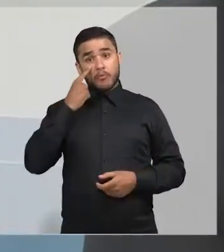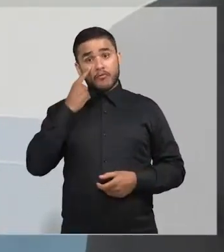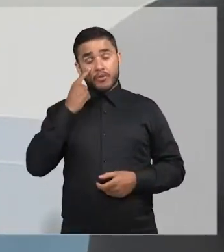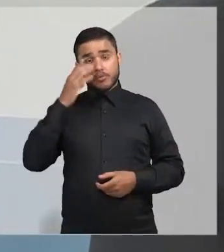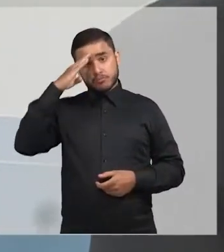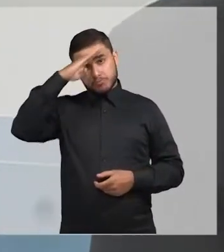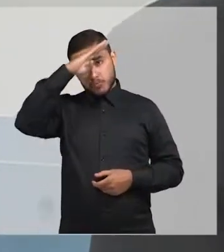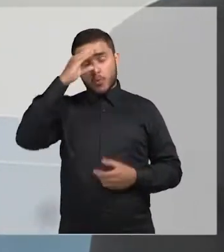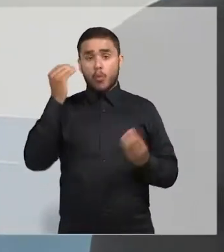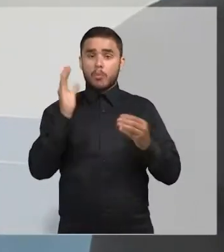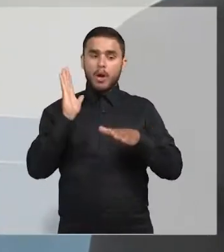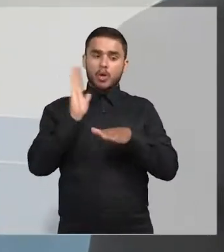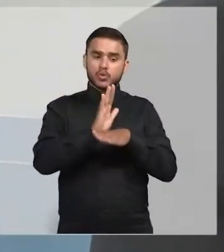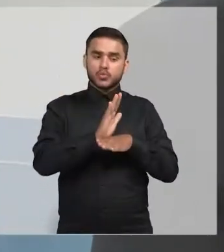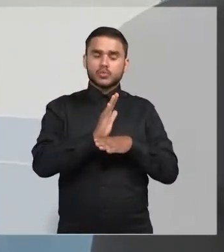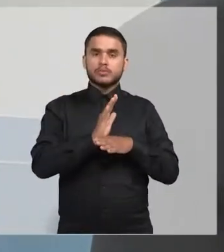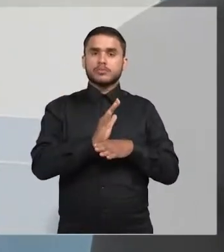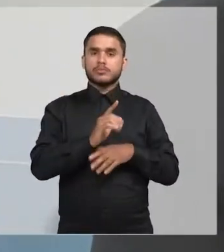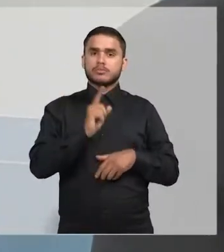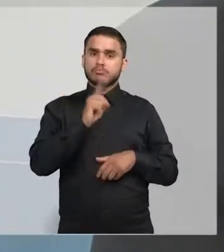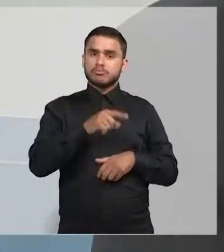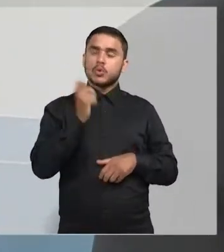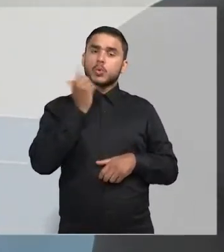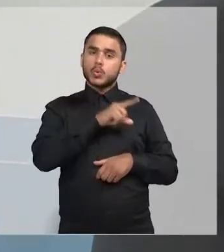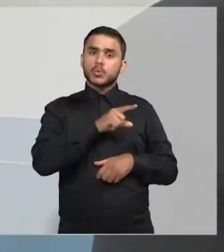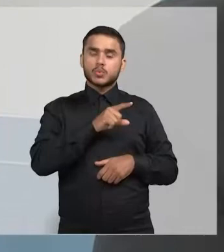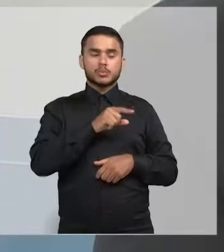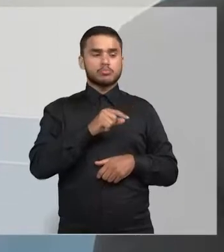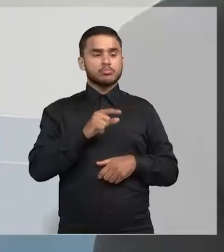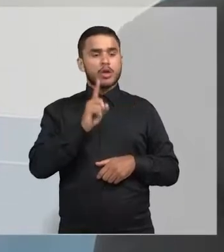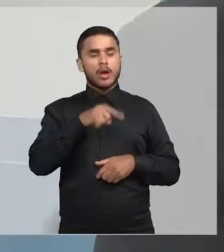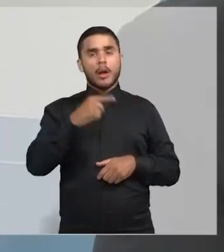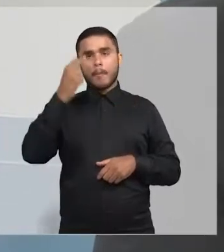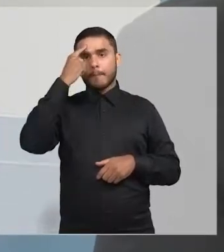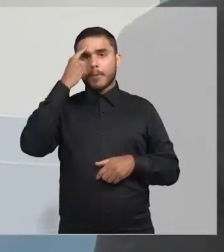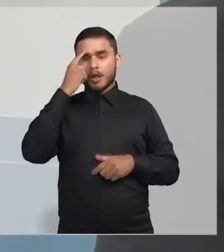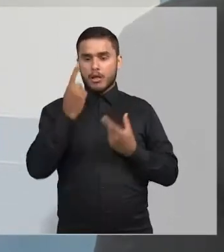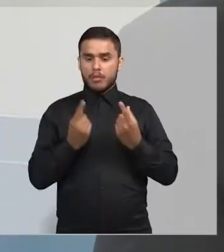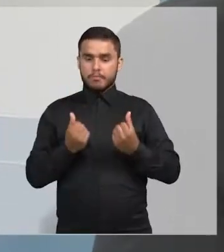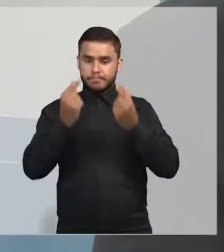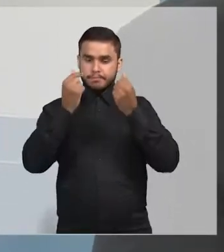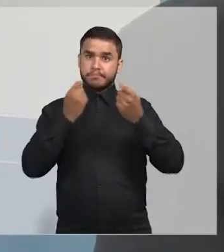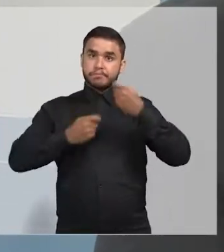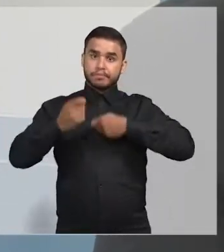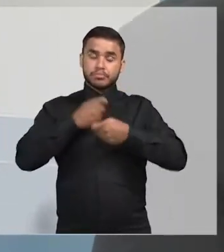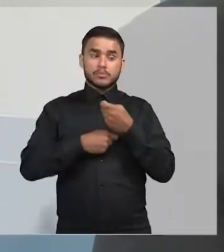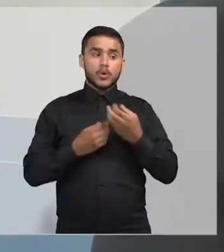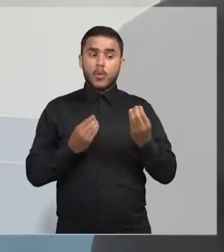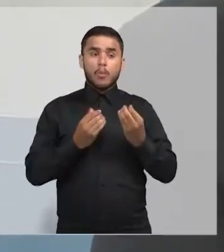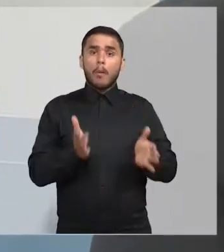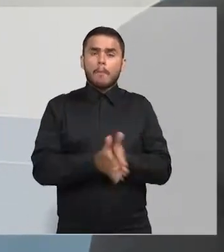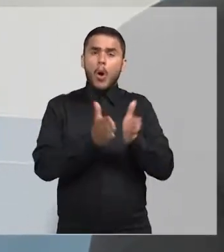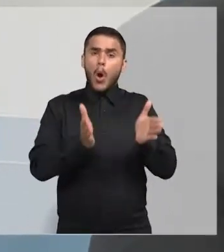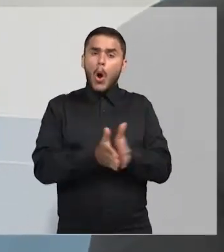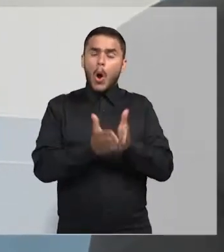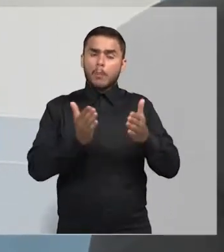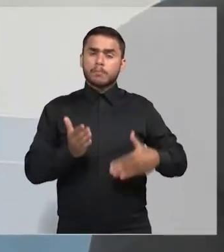classe média alta está contemplada nesse pensamento liberal. Agora, eu não sei como é que vai ser essa